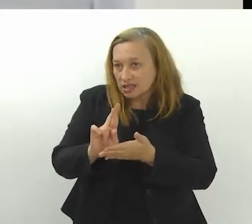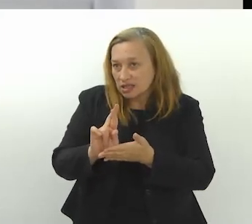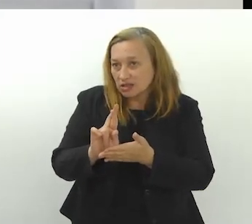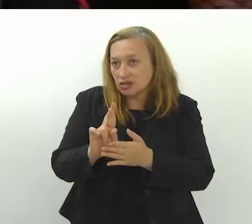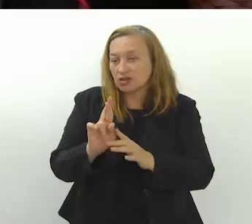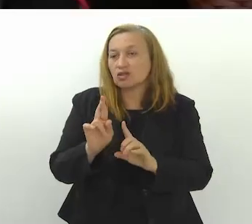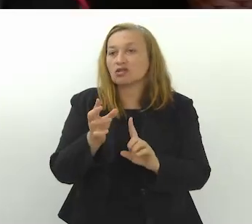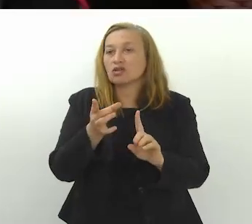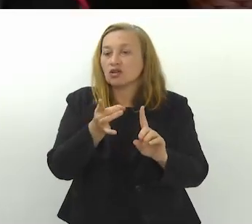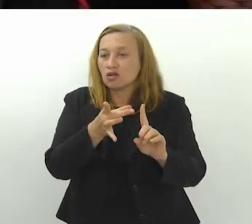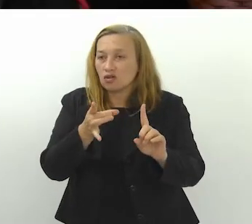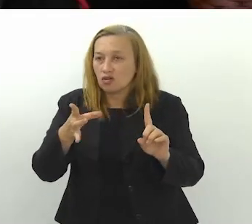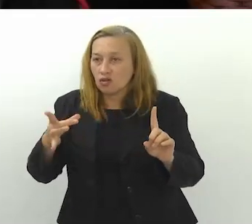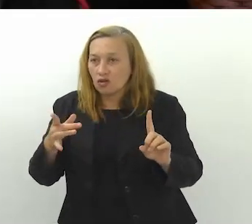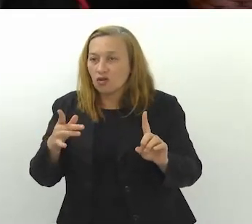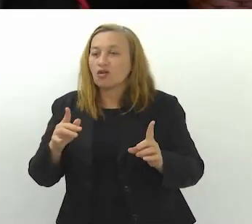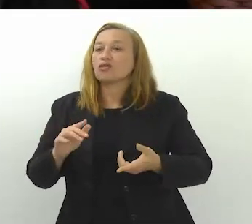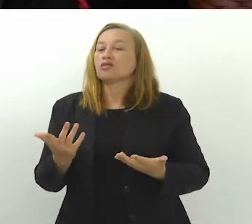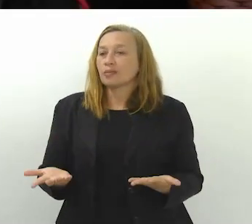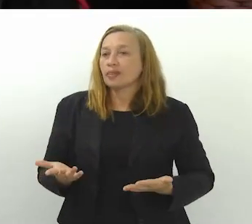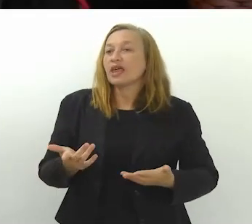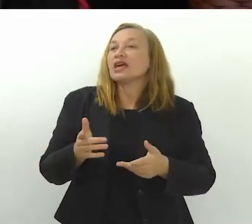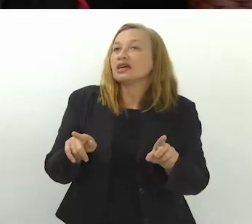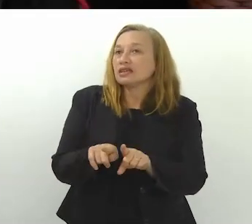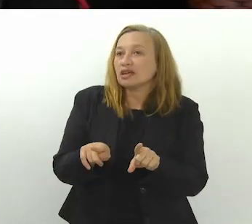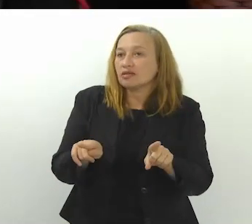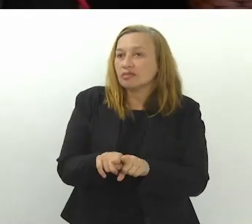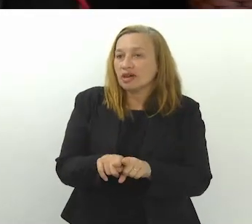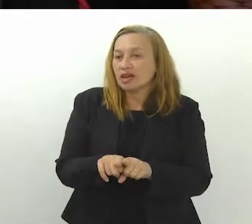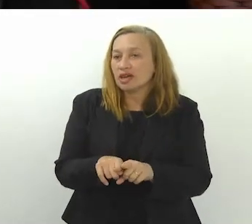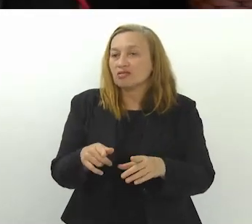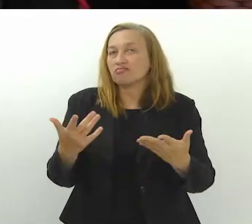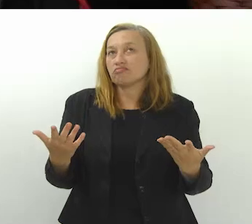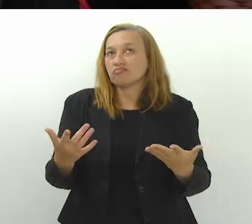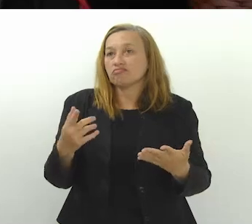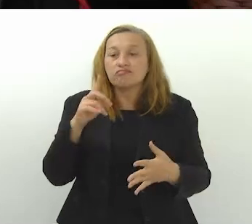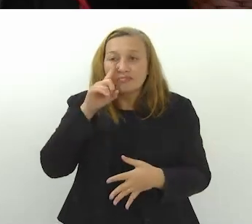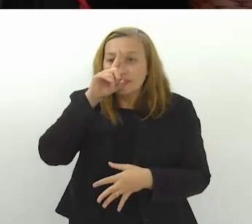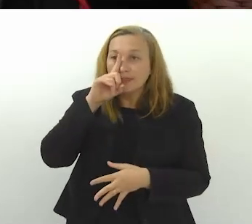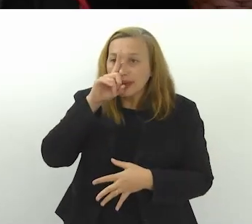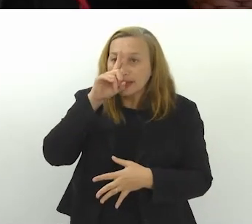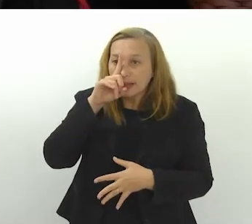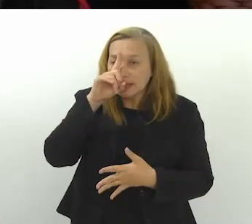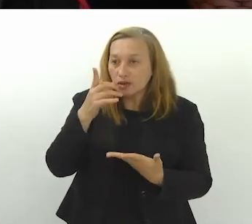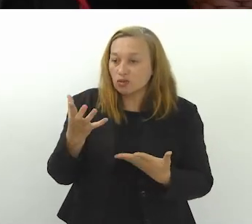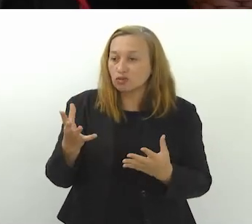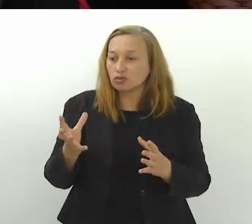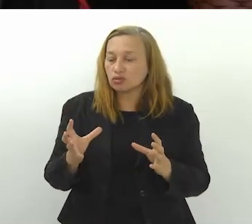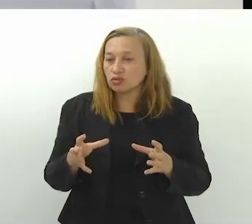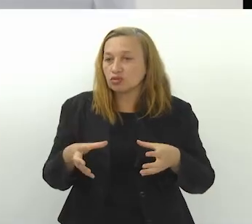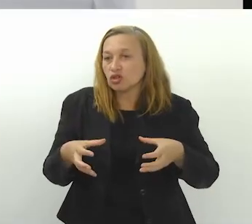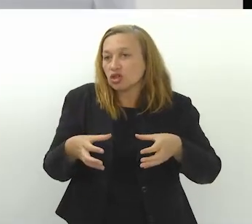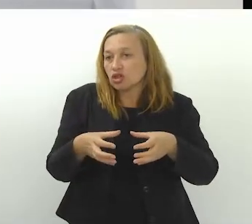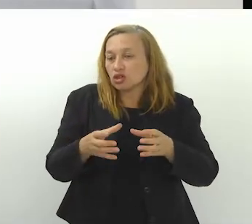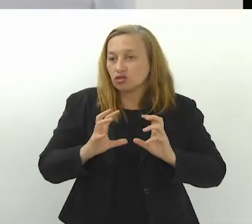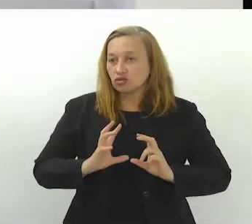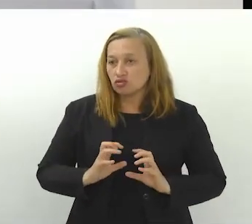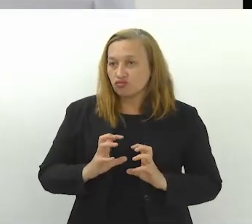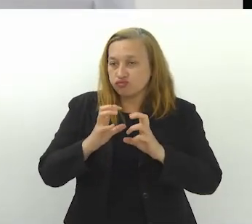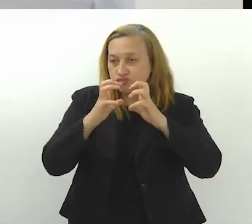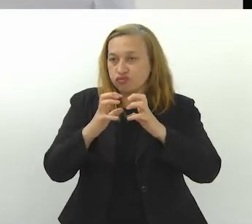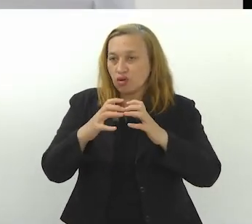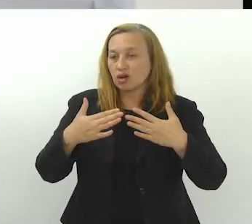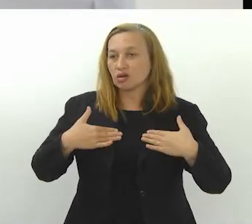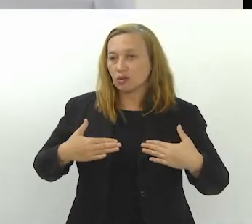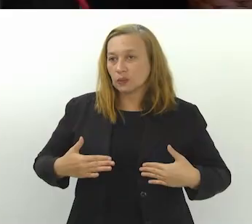racismo, homofobia e, é claro, também os embates Uhum. físicos e corporais entre agrupamentos de torcedores.